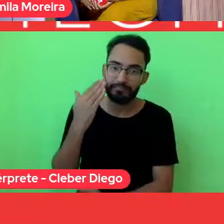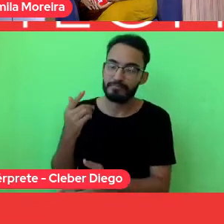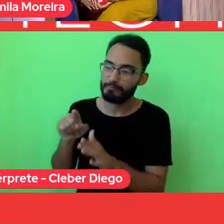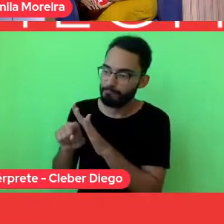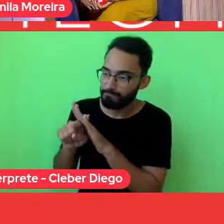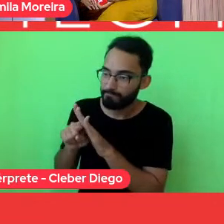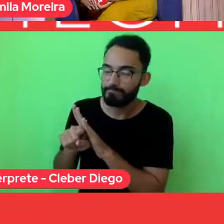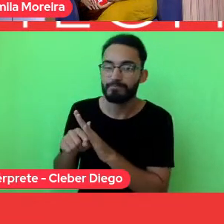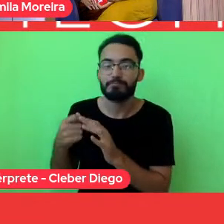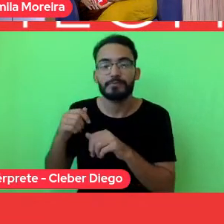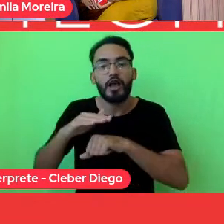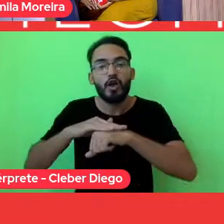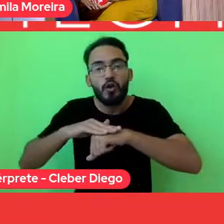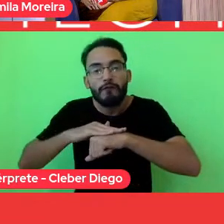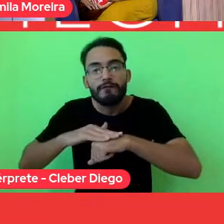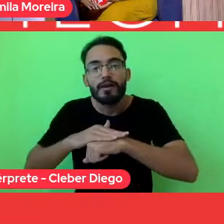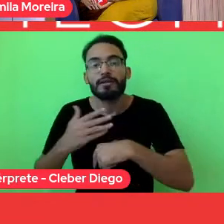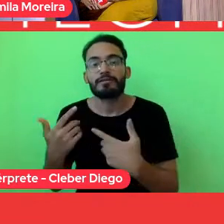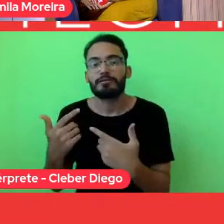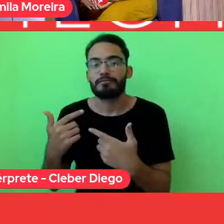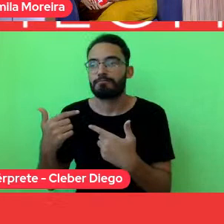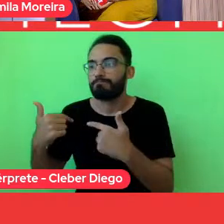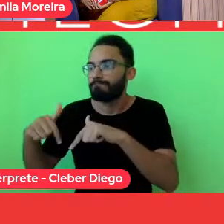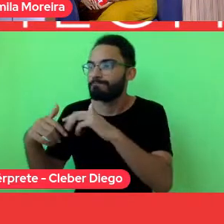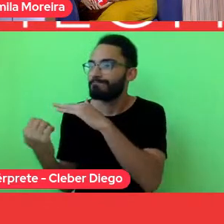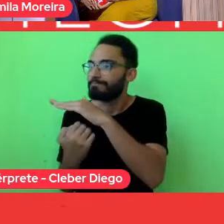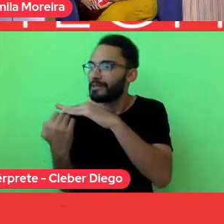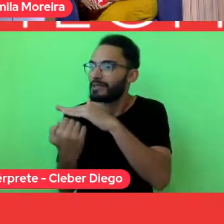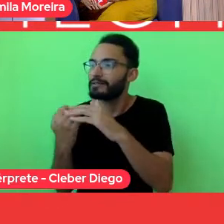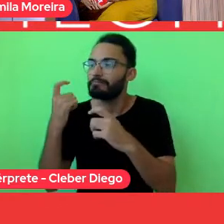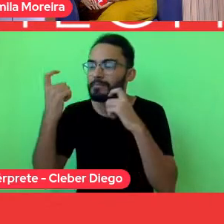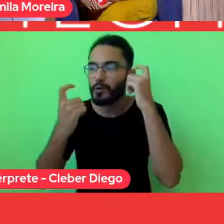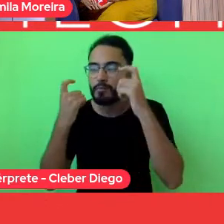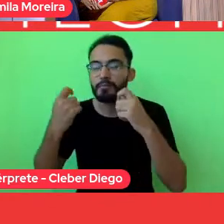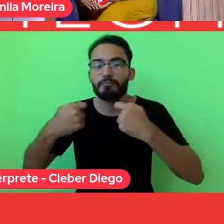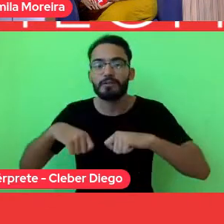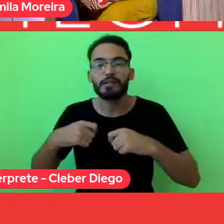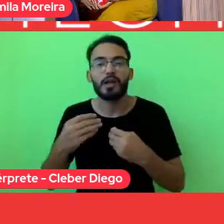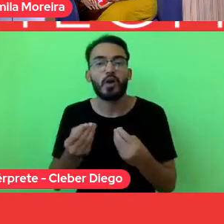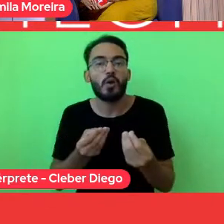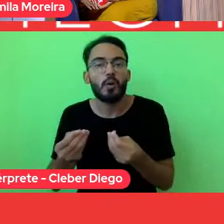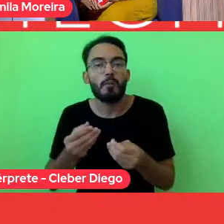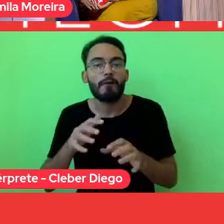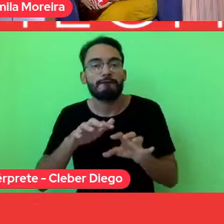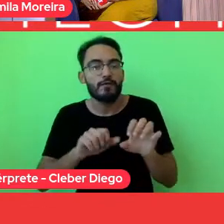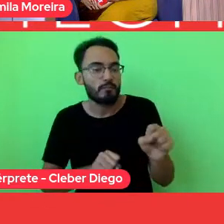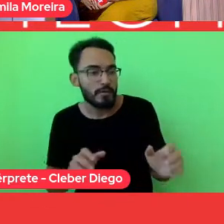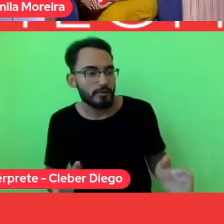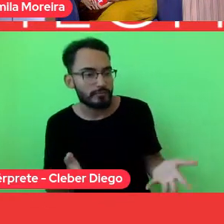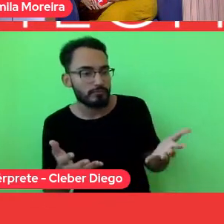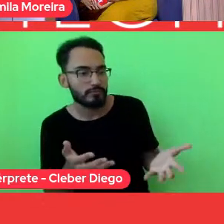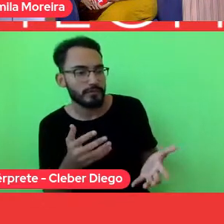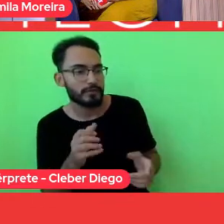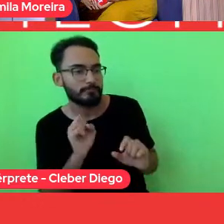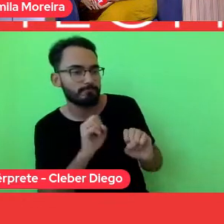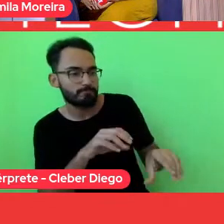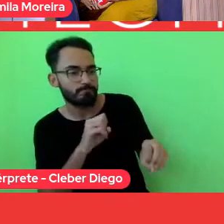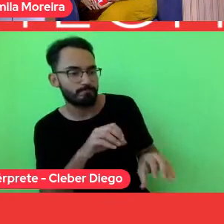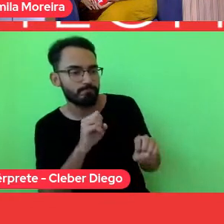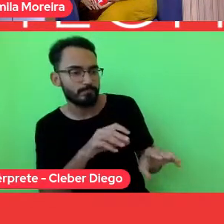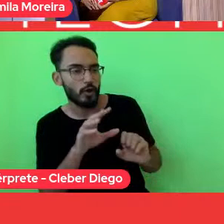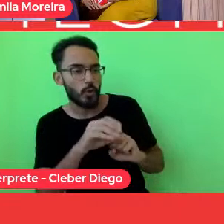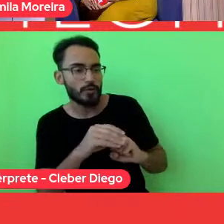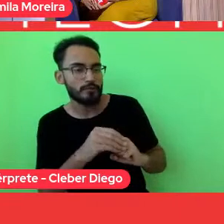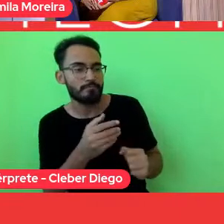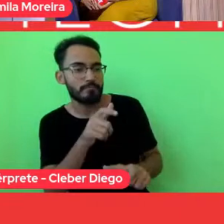ter conversas corporativas, as empresas se preocuparem também em como elas estão formando essas lideranças, né? Em como essas lideranças